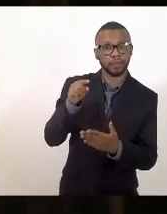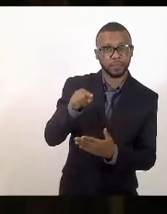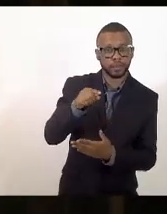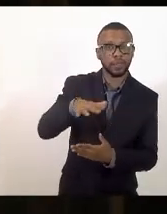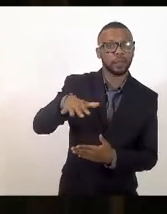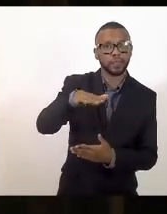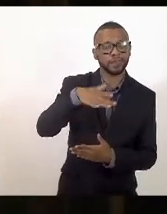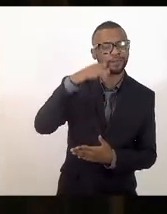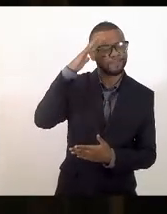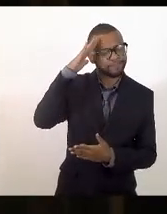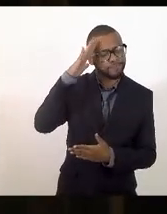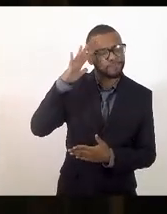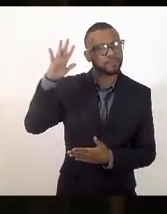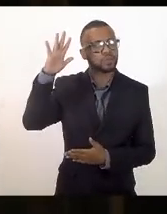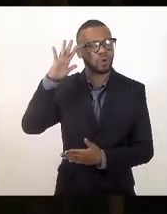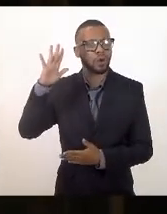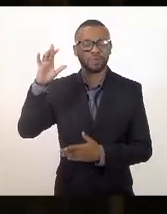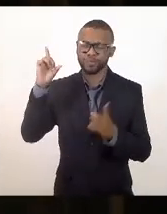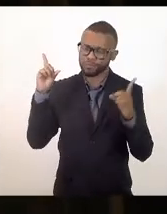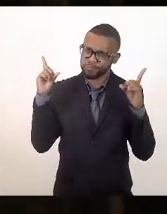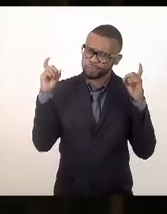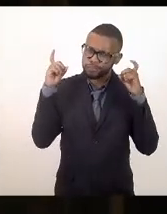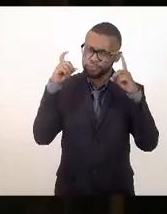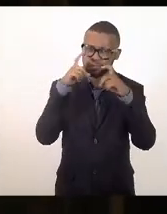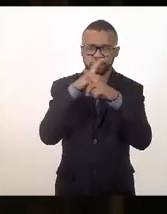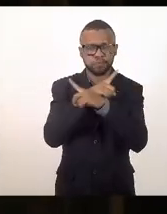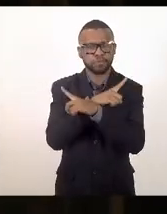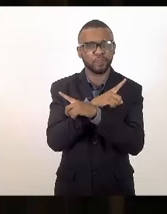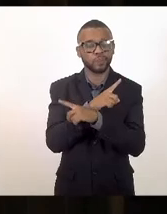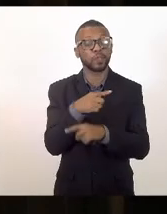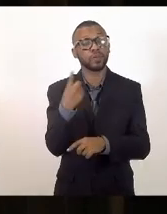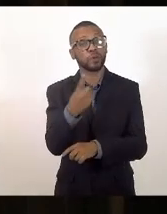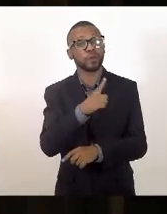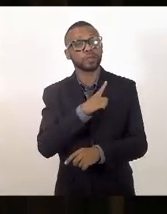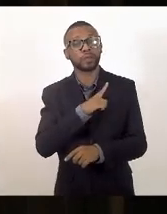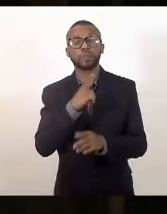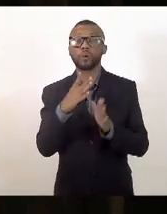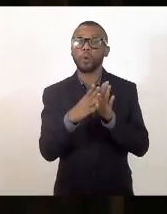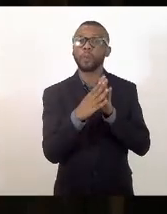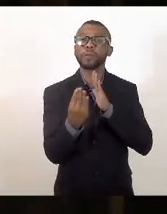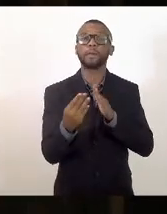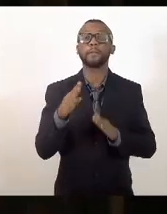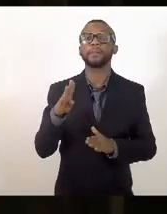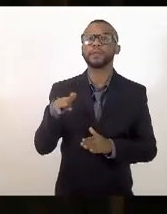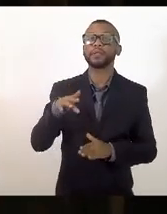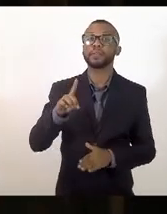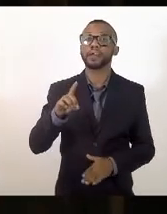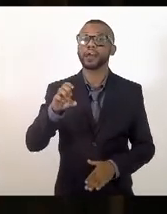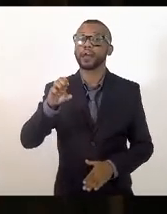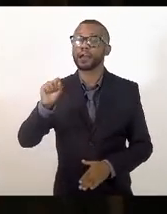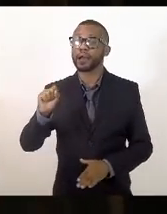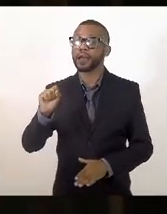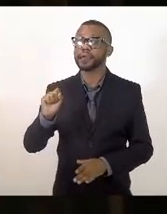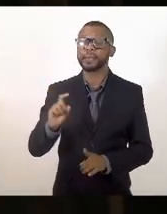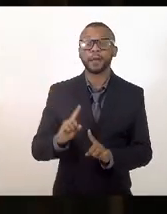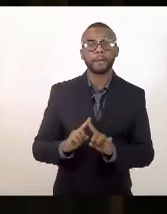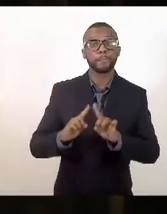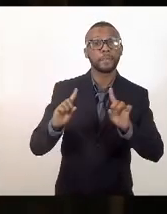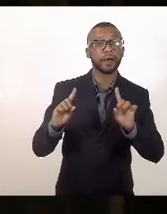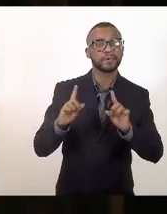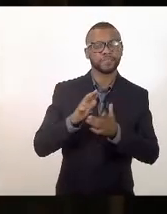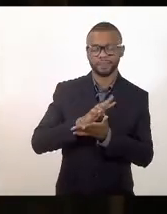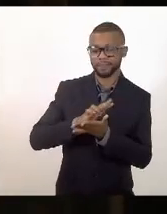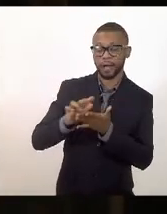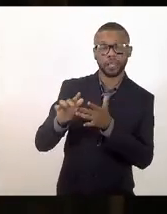nesse sonho difícil, porque nós tínhamos ali a modelagem do BNDES, mas muitas coisas e